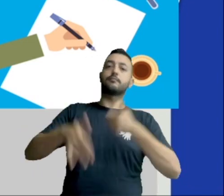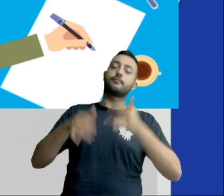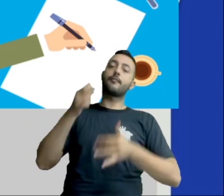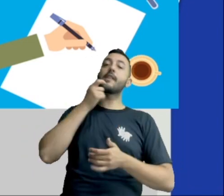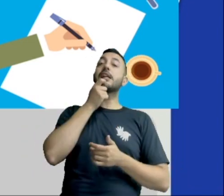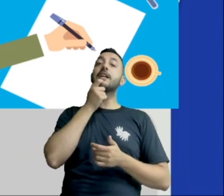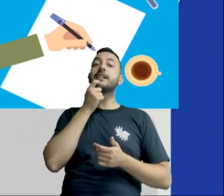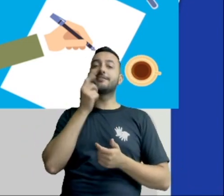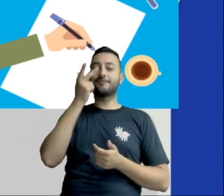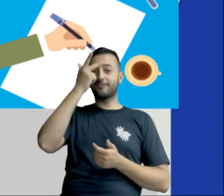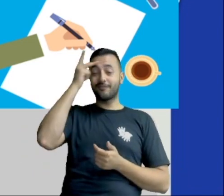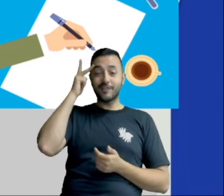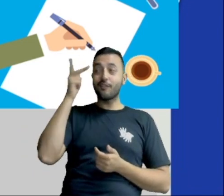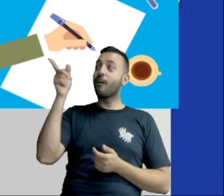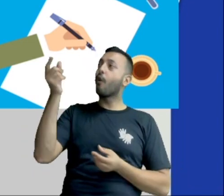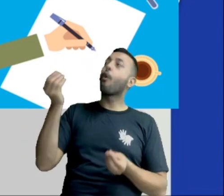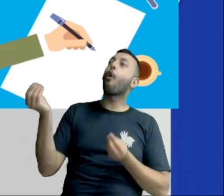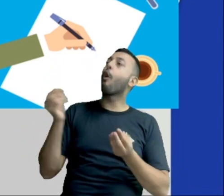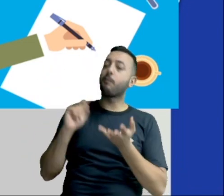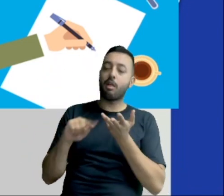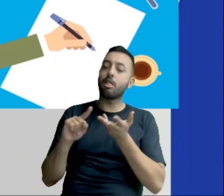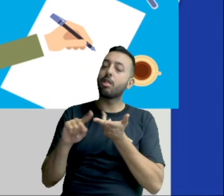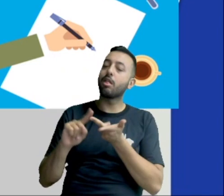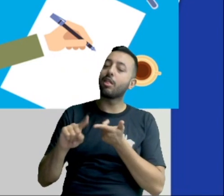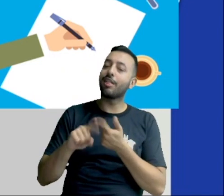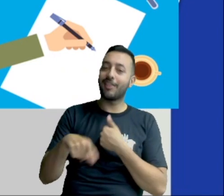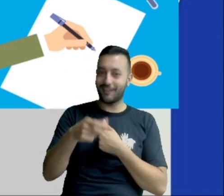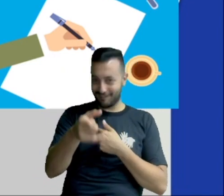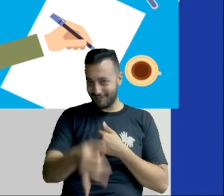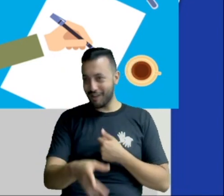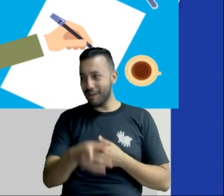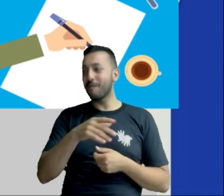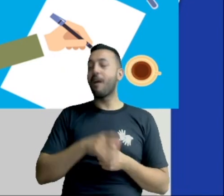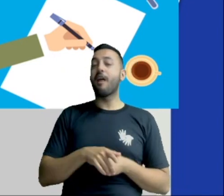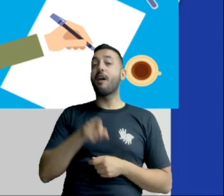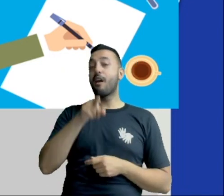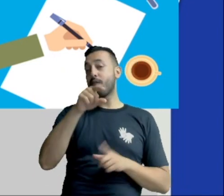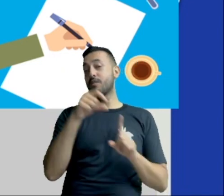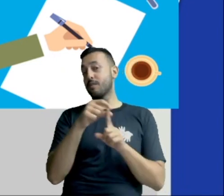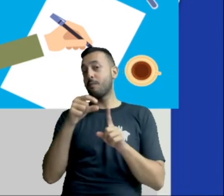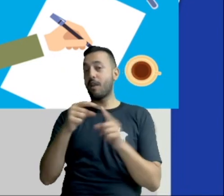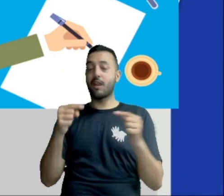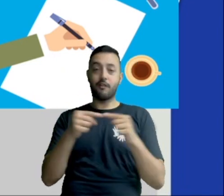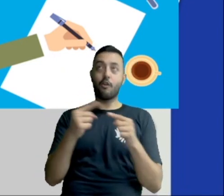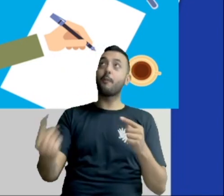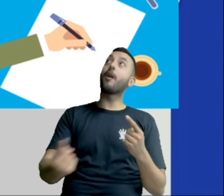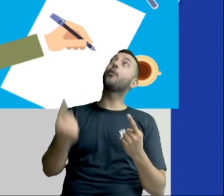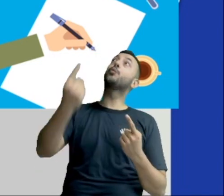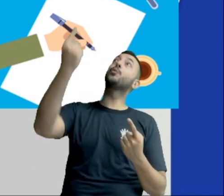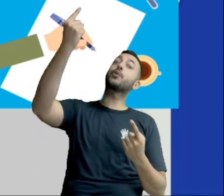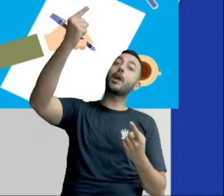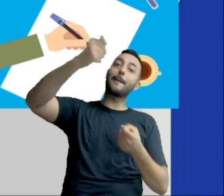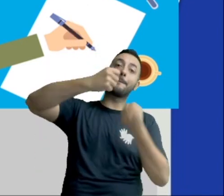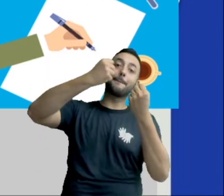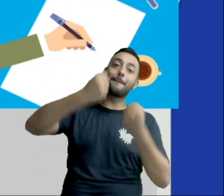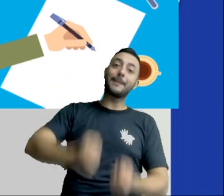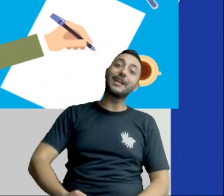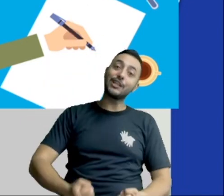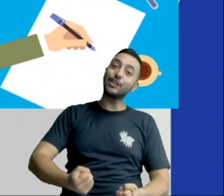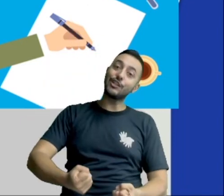em inglês. Dica: utilize nas descrições as palavras referentes à altura,